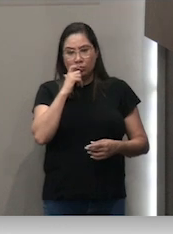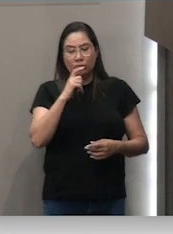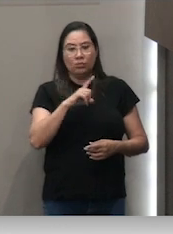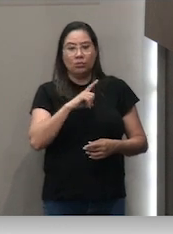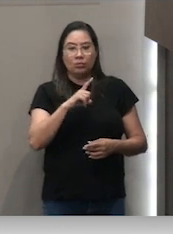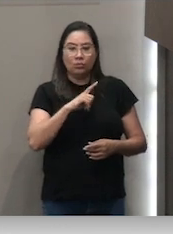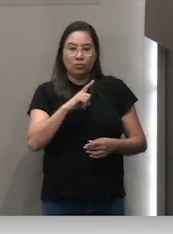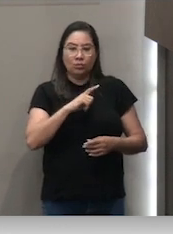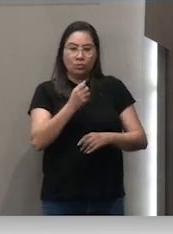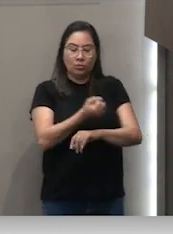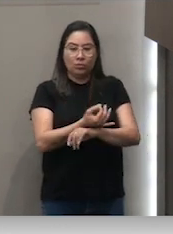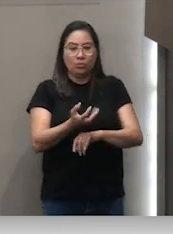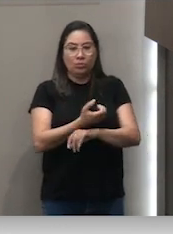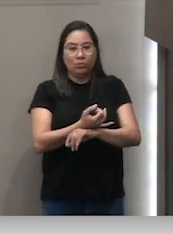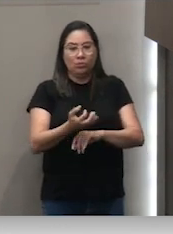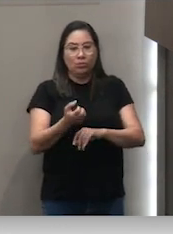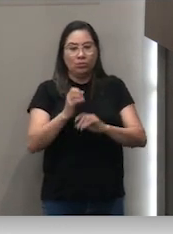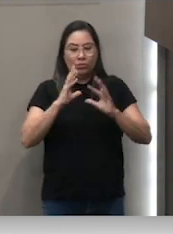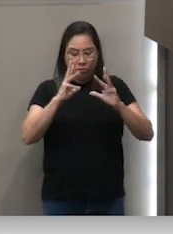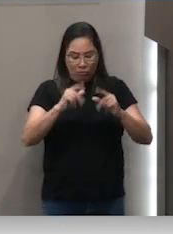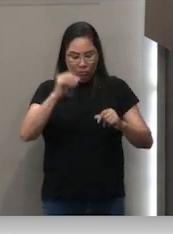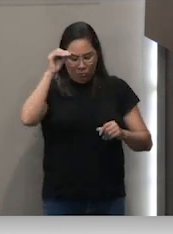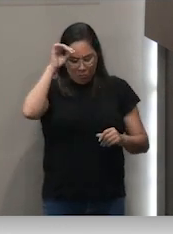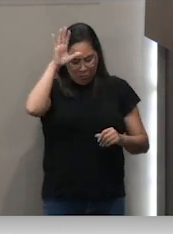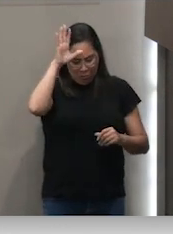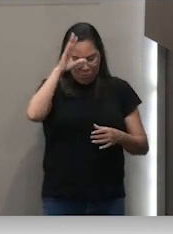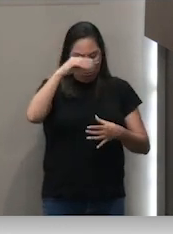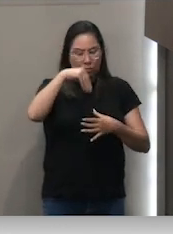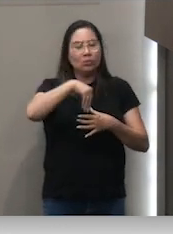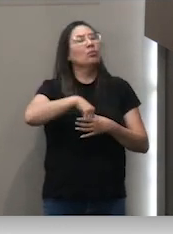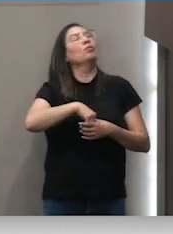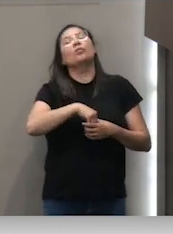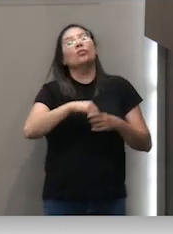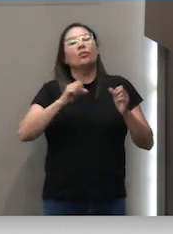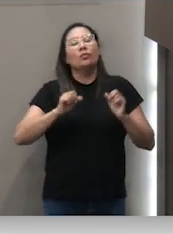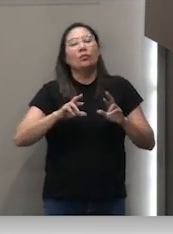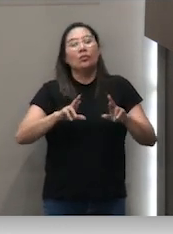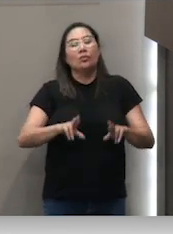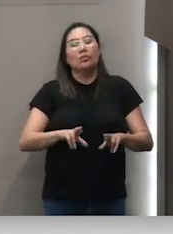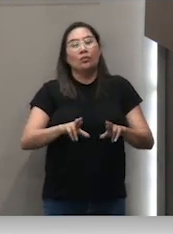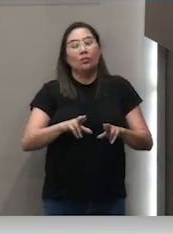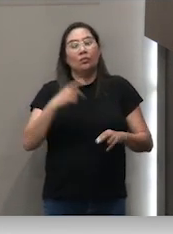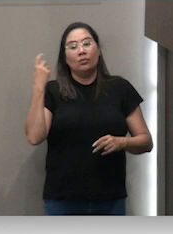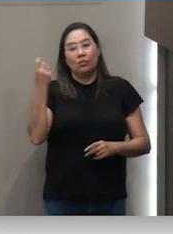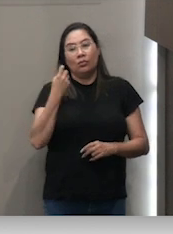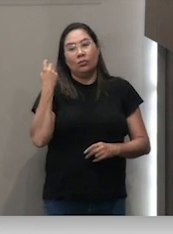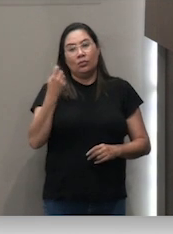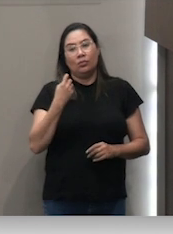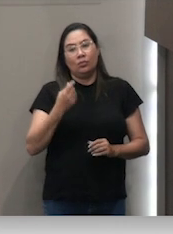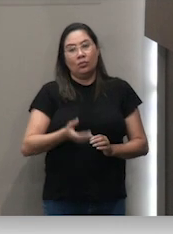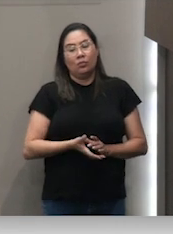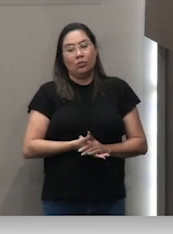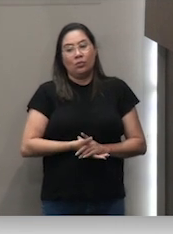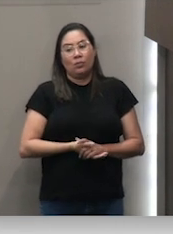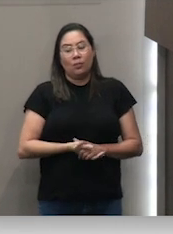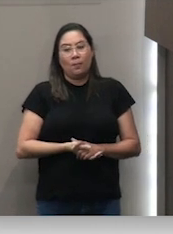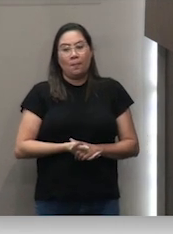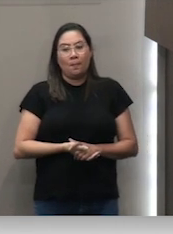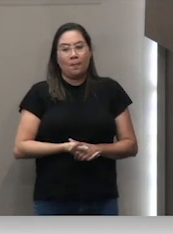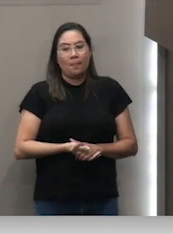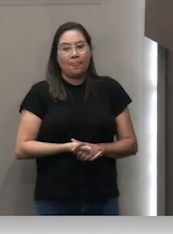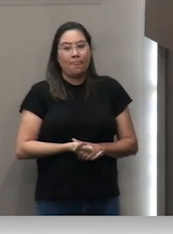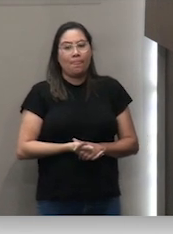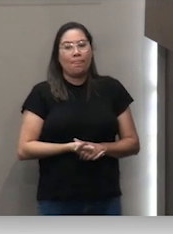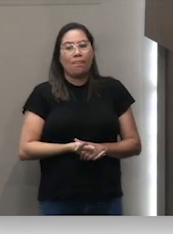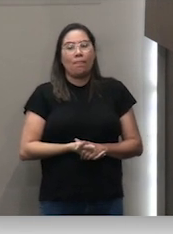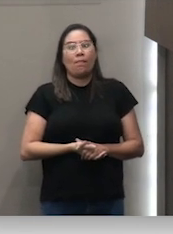sua alfabetização, todo o conhecimento dentro da área do gaúcho. Né? Nas